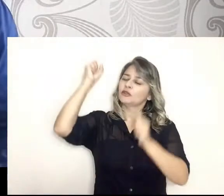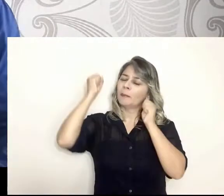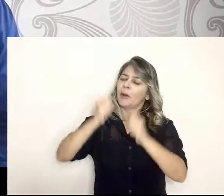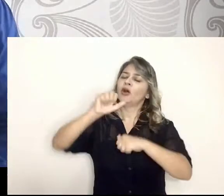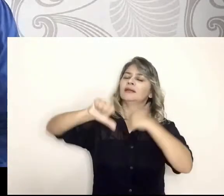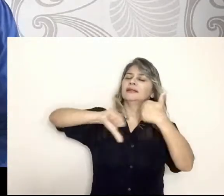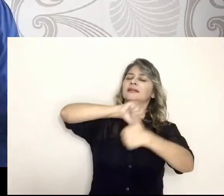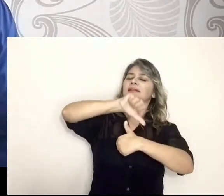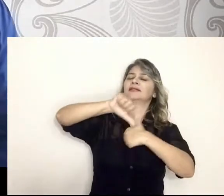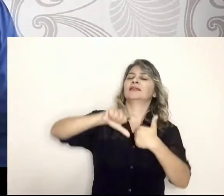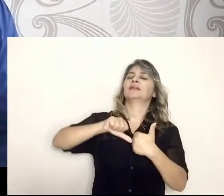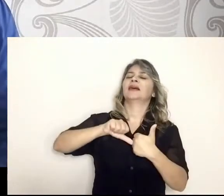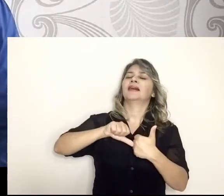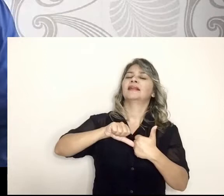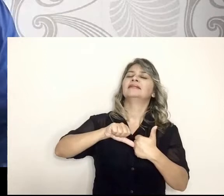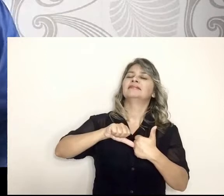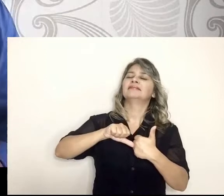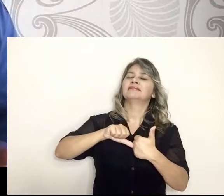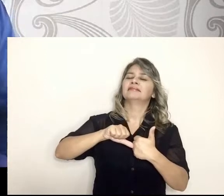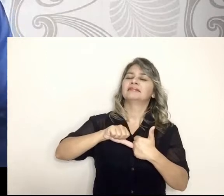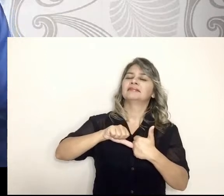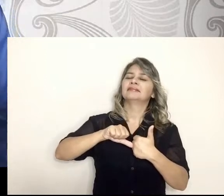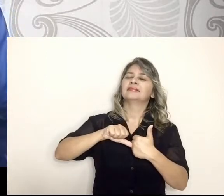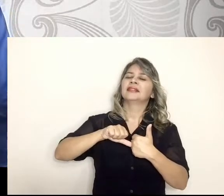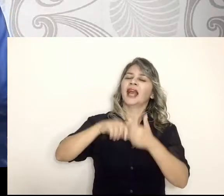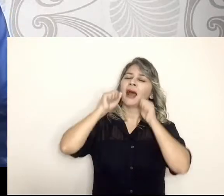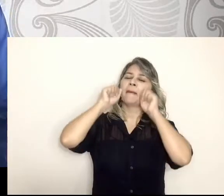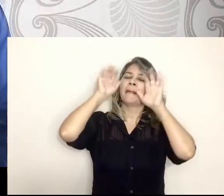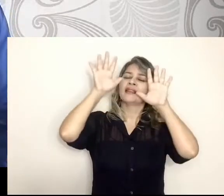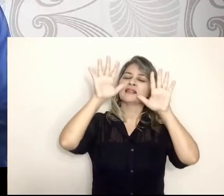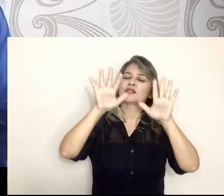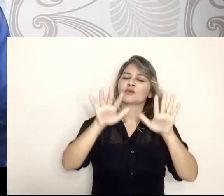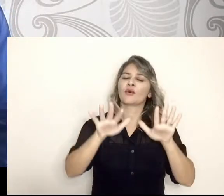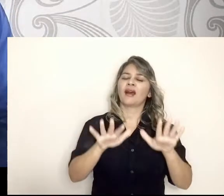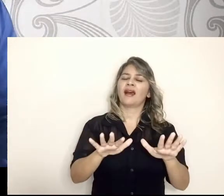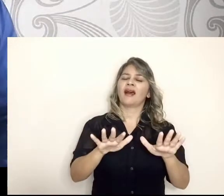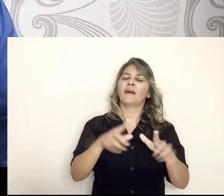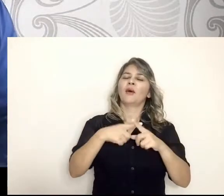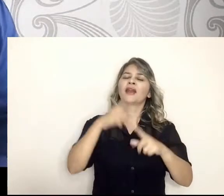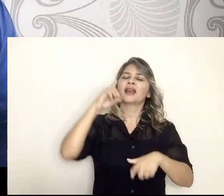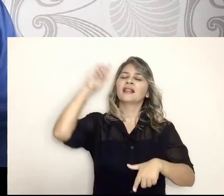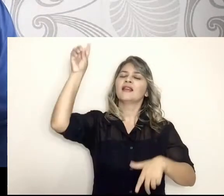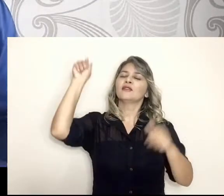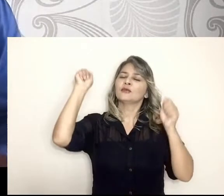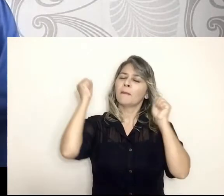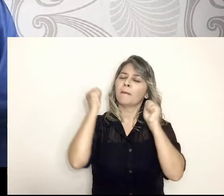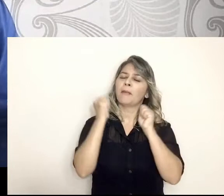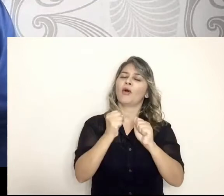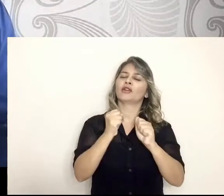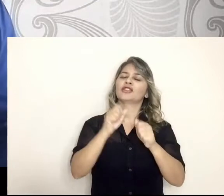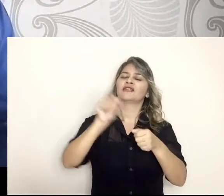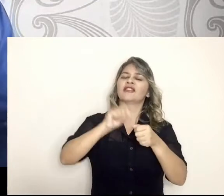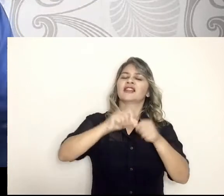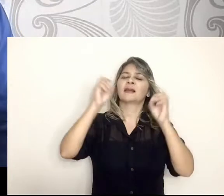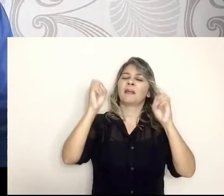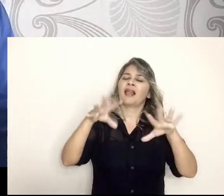assim como eles estão te honrando, e que a semente que eles estão plantando nesse momento se reverta em bênção para